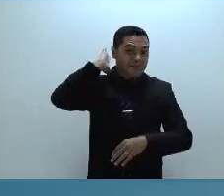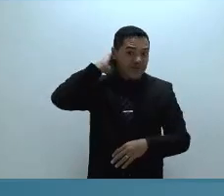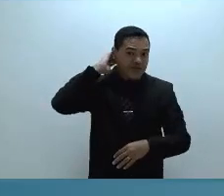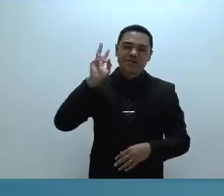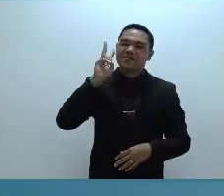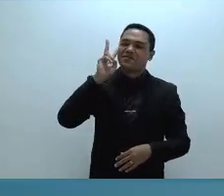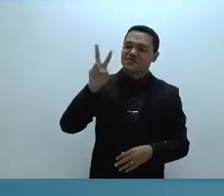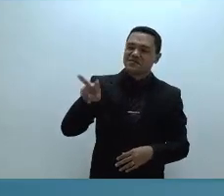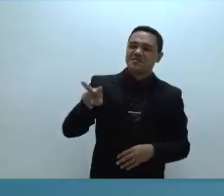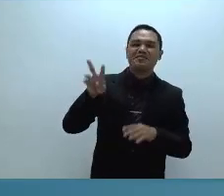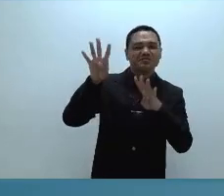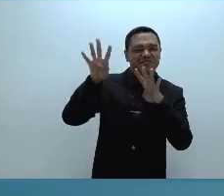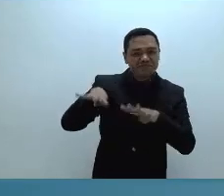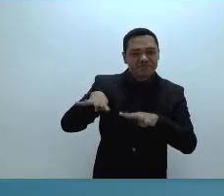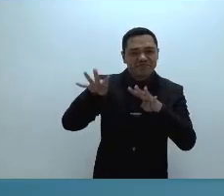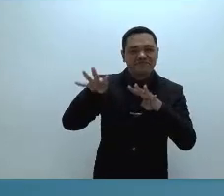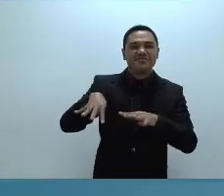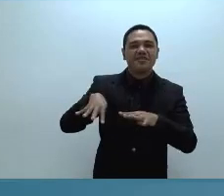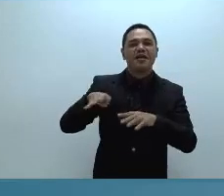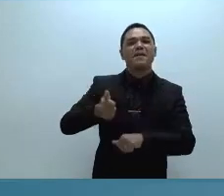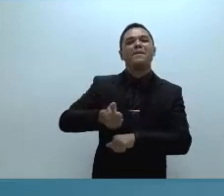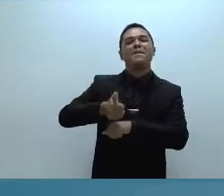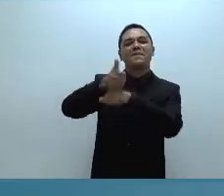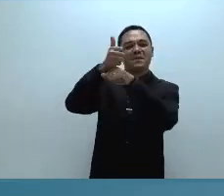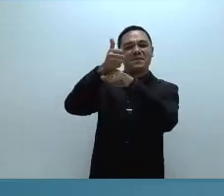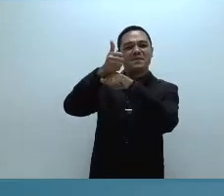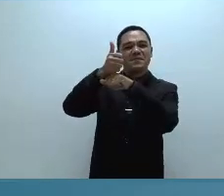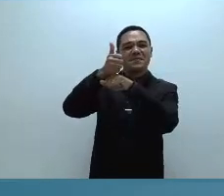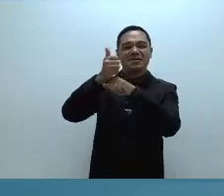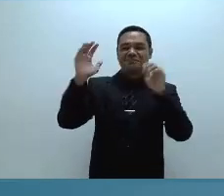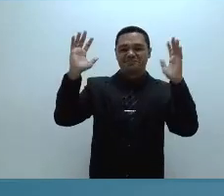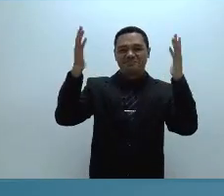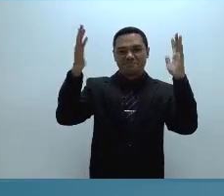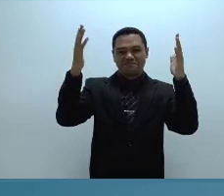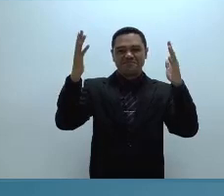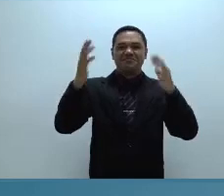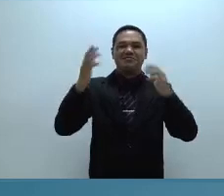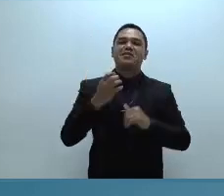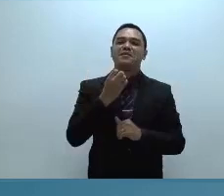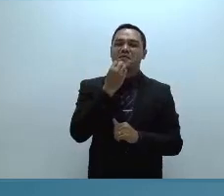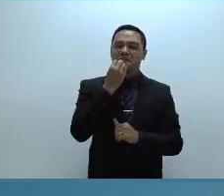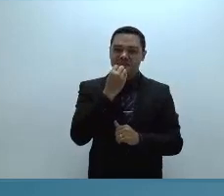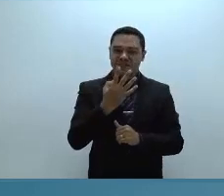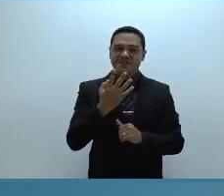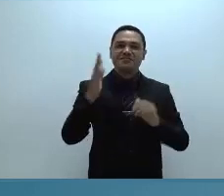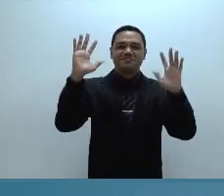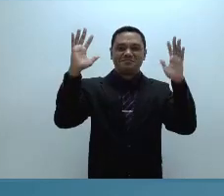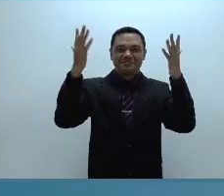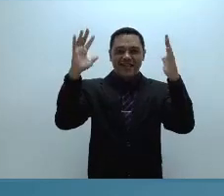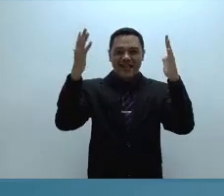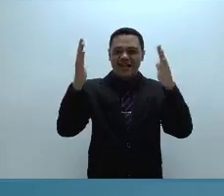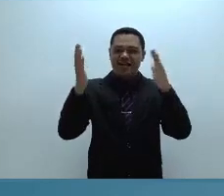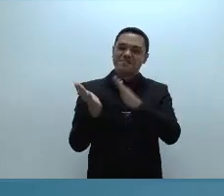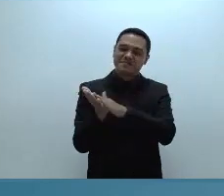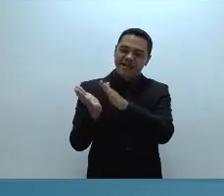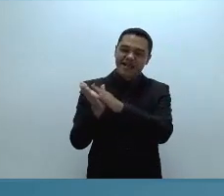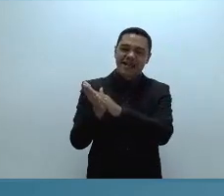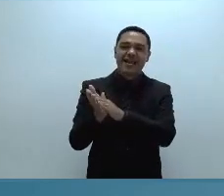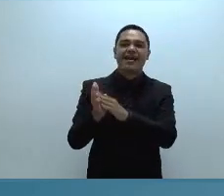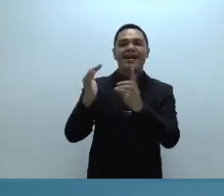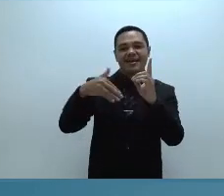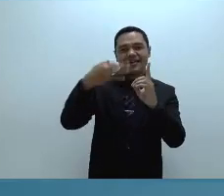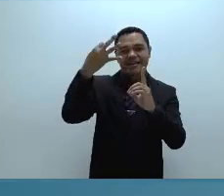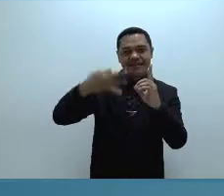e conquistado esse prêmio de liderança exponencial. Então, parabéns pela nossa desembargadora